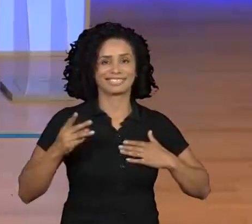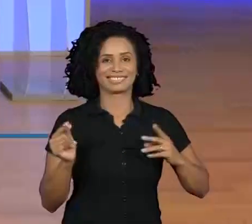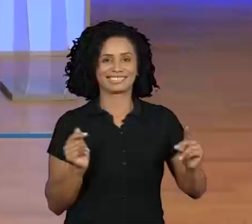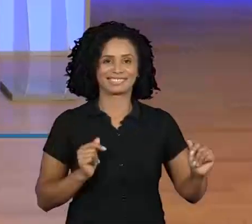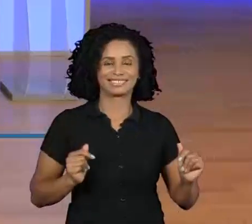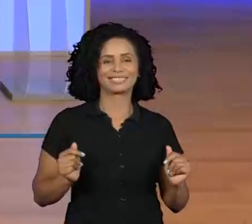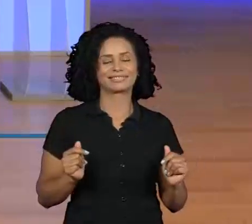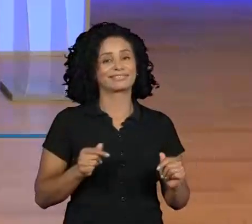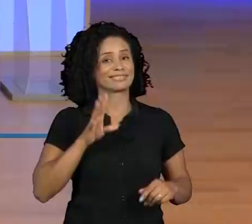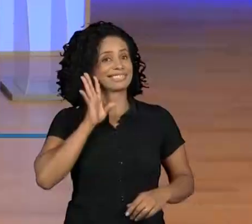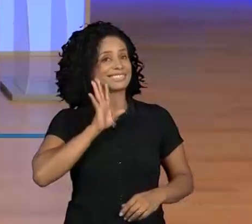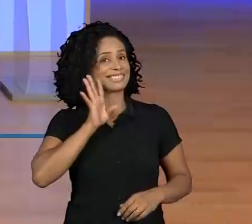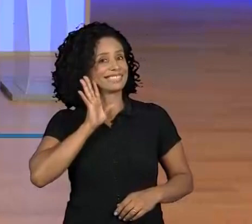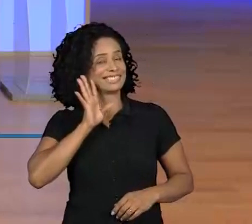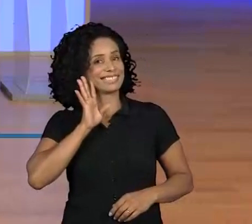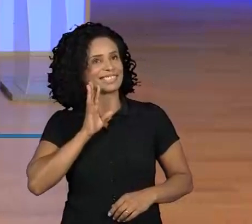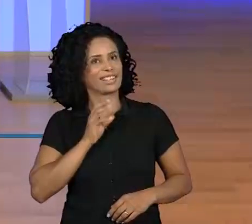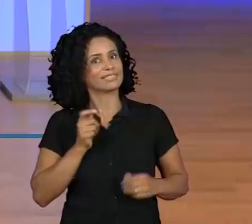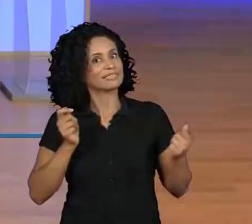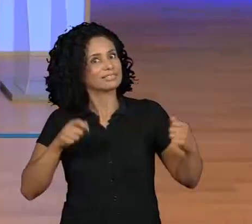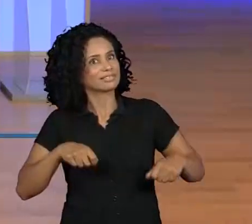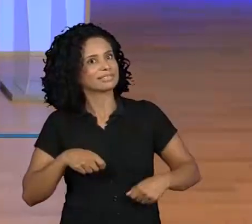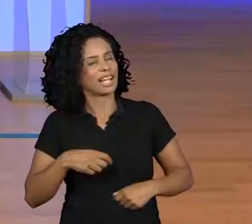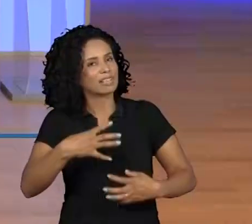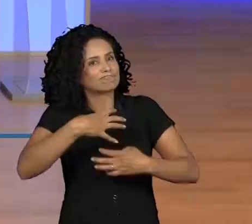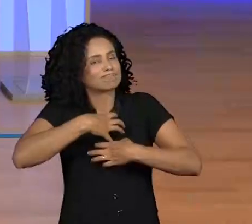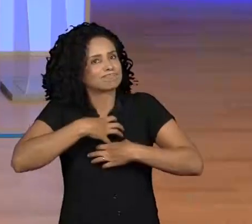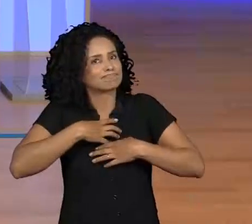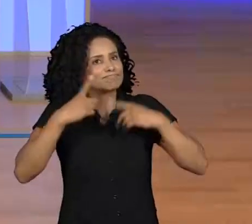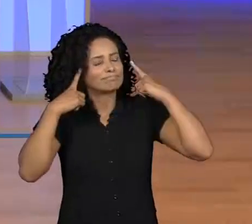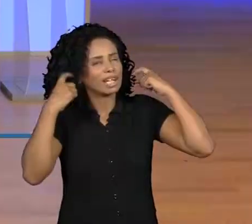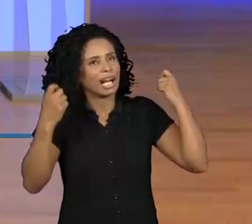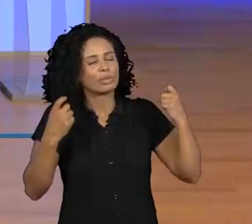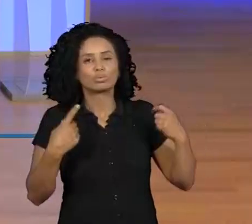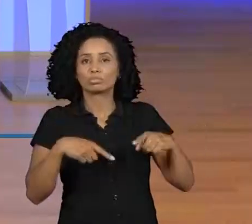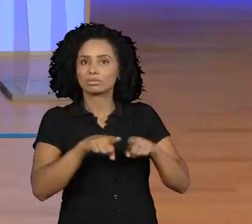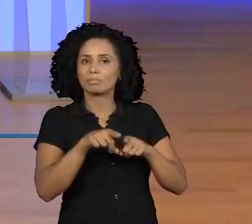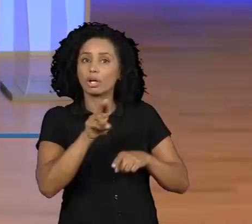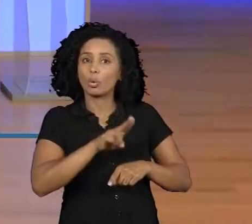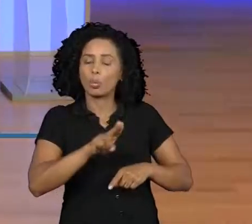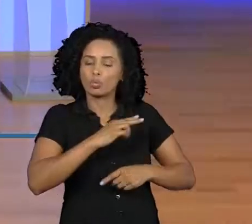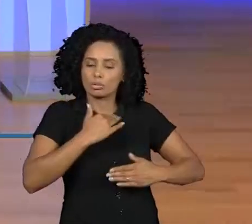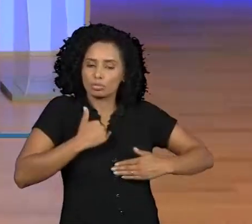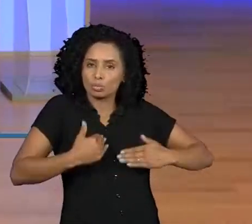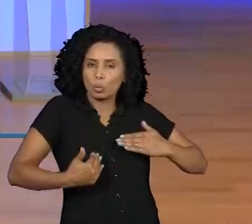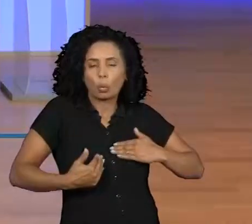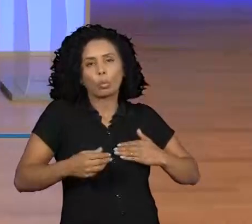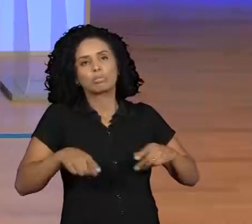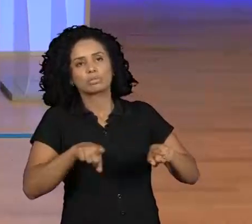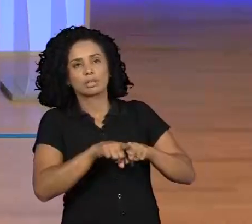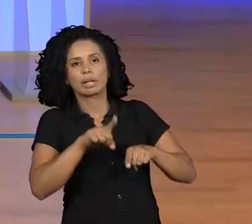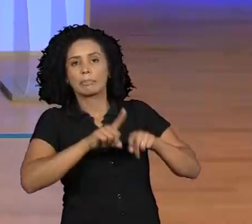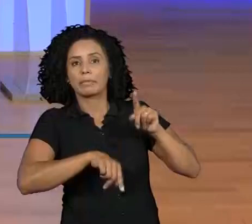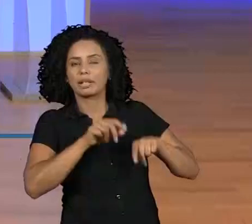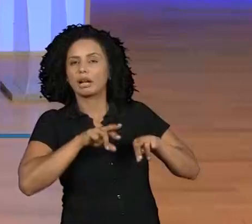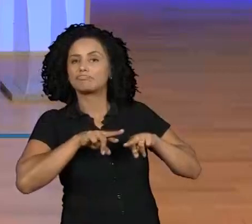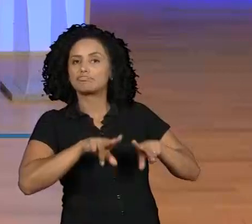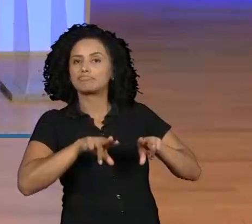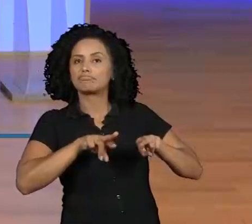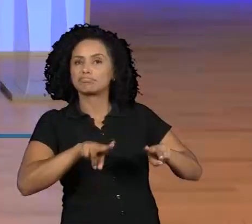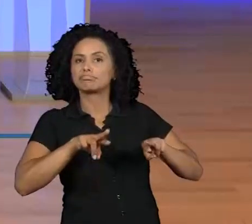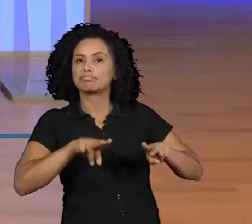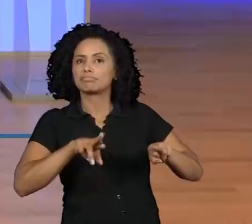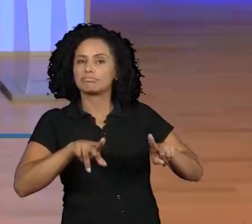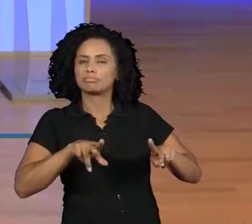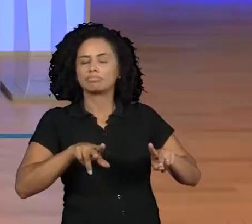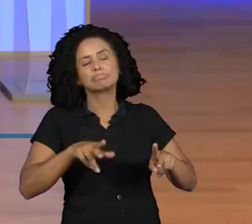Com o próprio corpo, aí, então, podemos produzir som e com alguns objetos também, dependendo aí da forma como